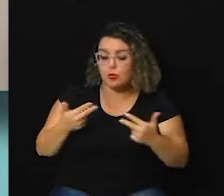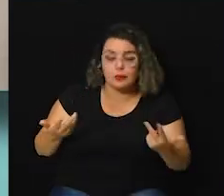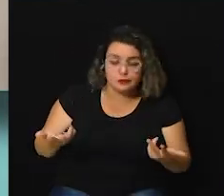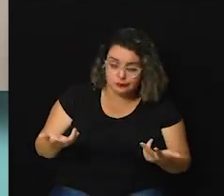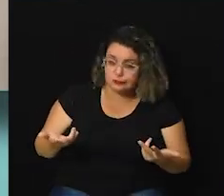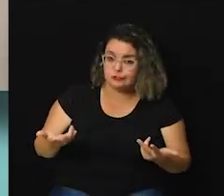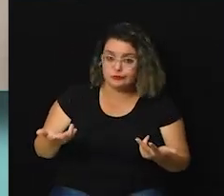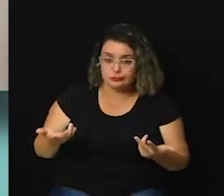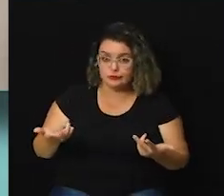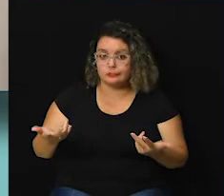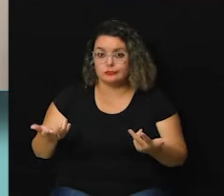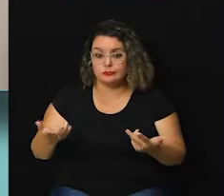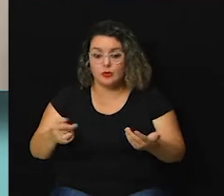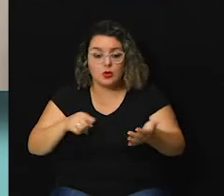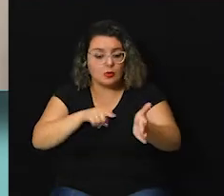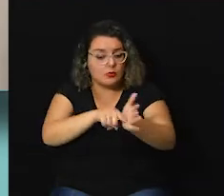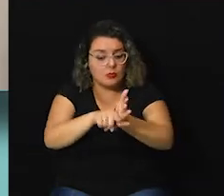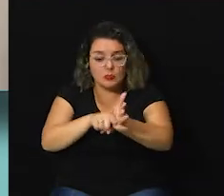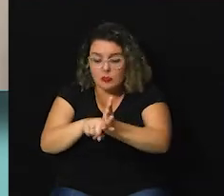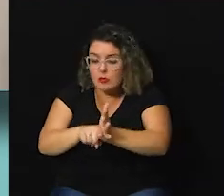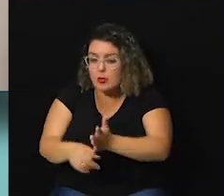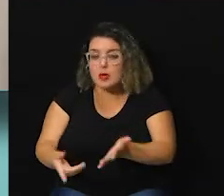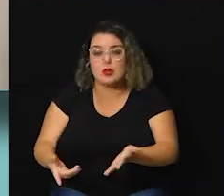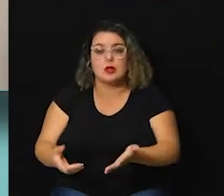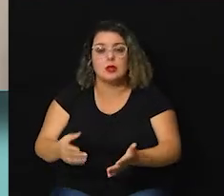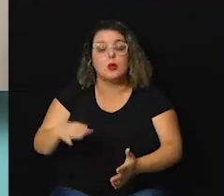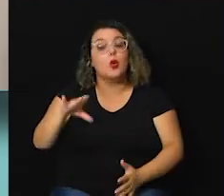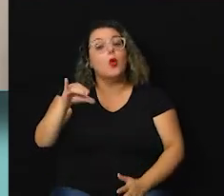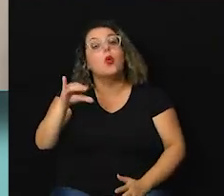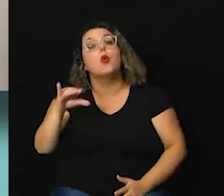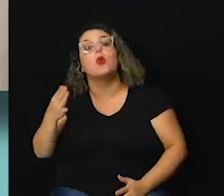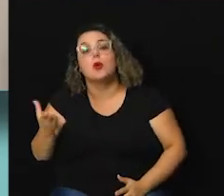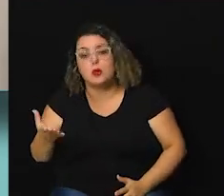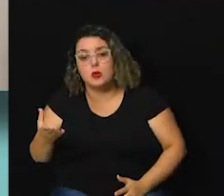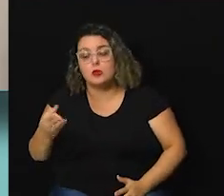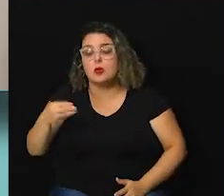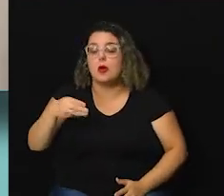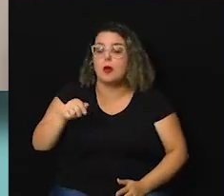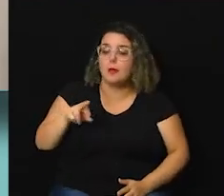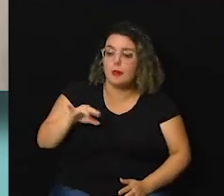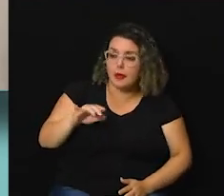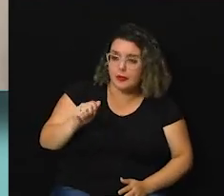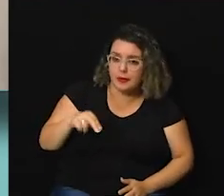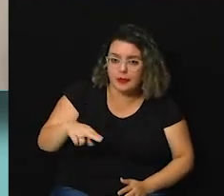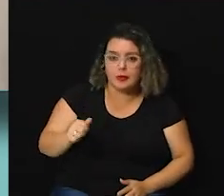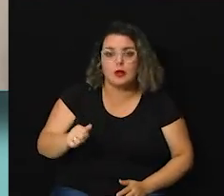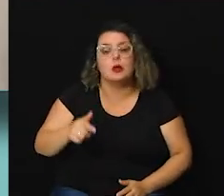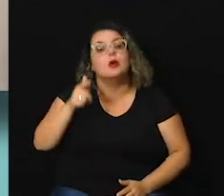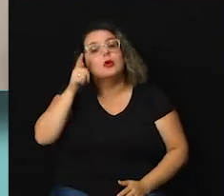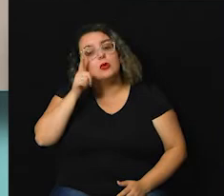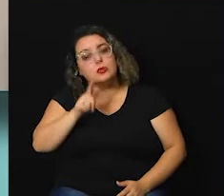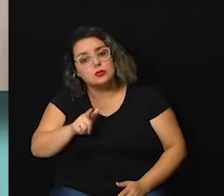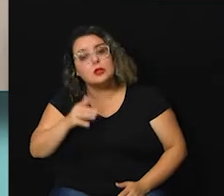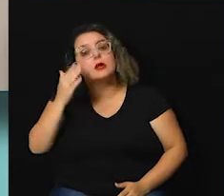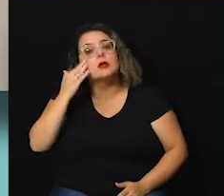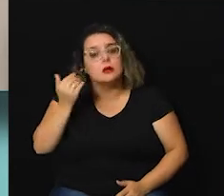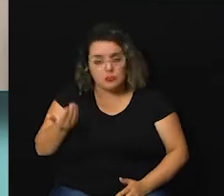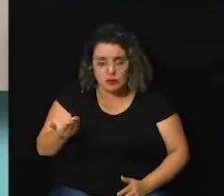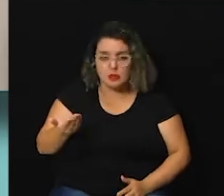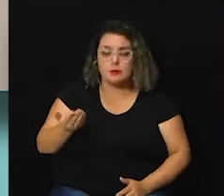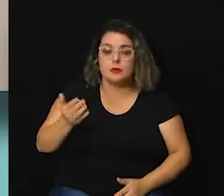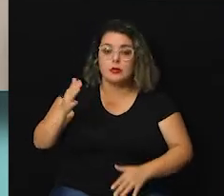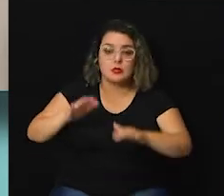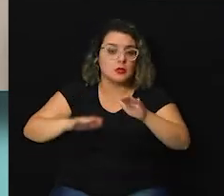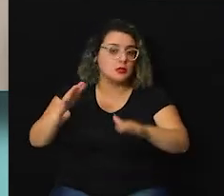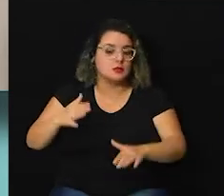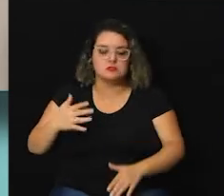comemos, e é só com pesquisa, com ciência, Mariana, é que a gente consegue determinar isso, porque